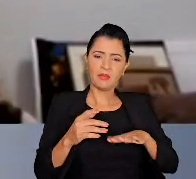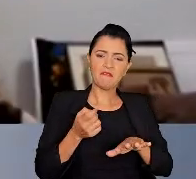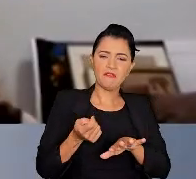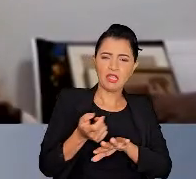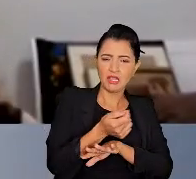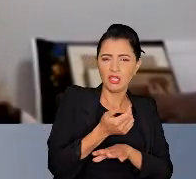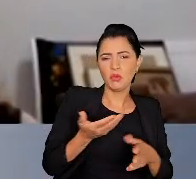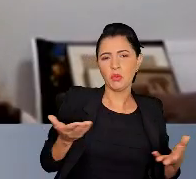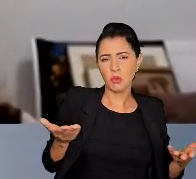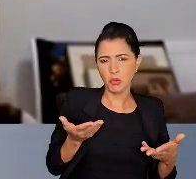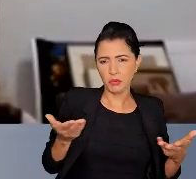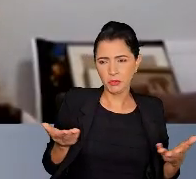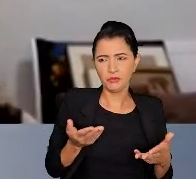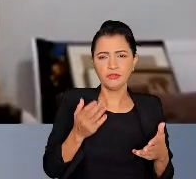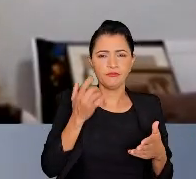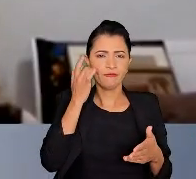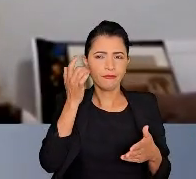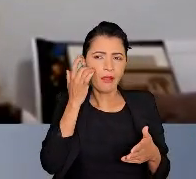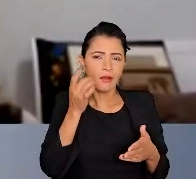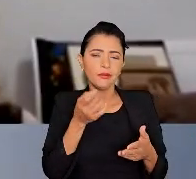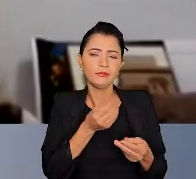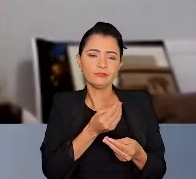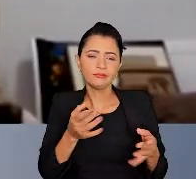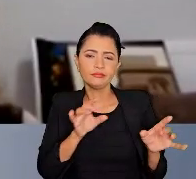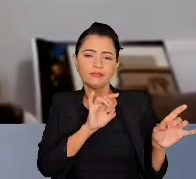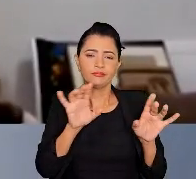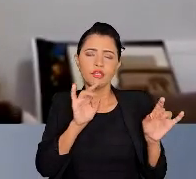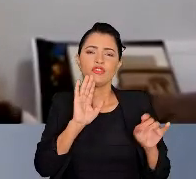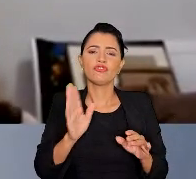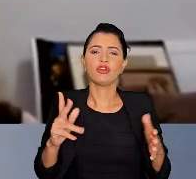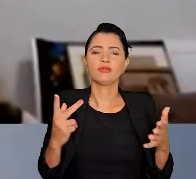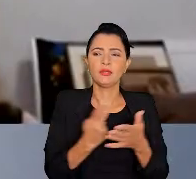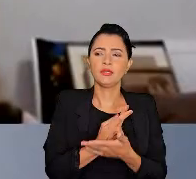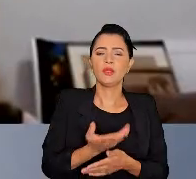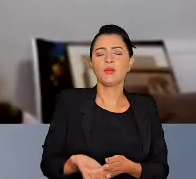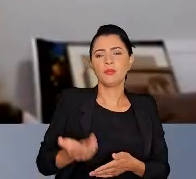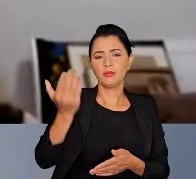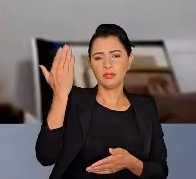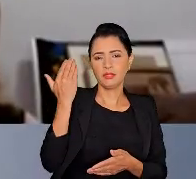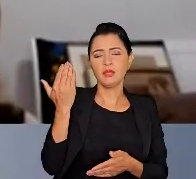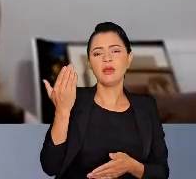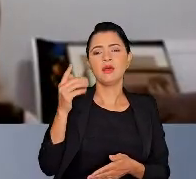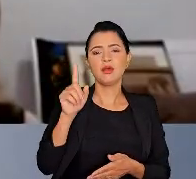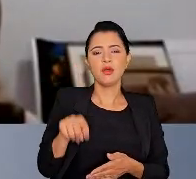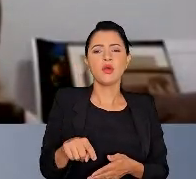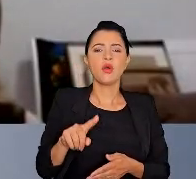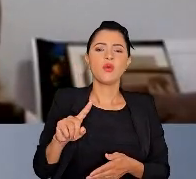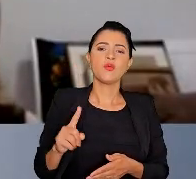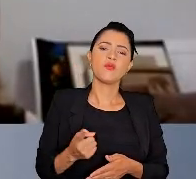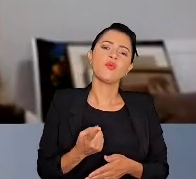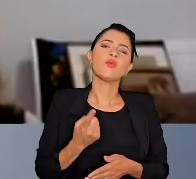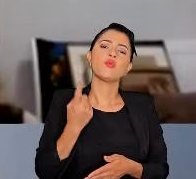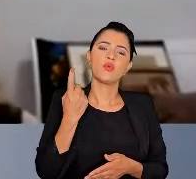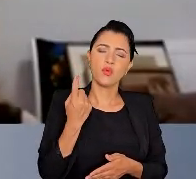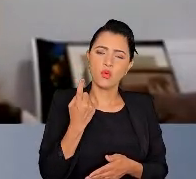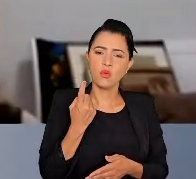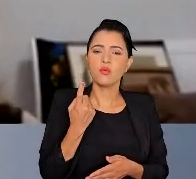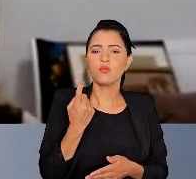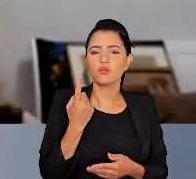com tanta facilidade já aconteciam naquela época e foram uma